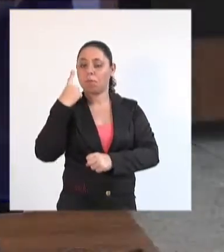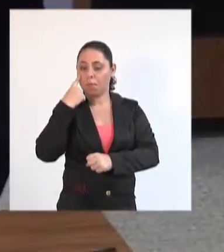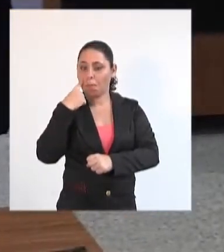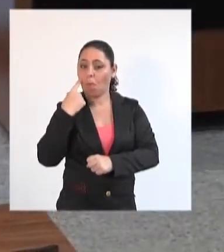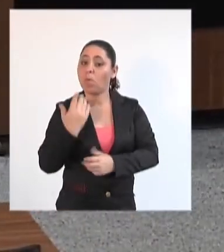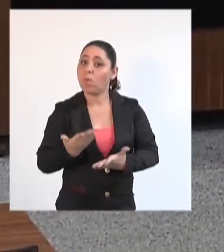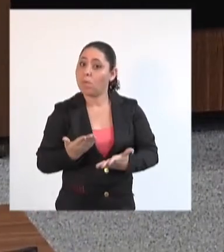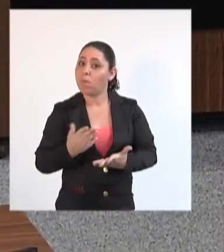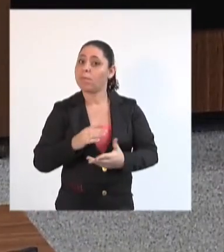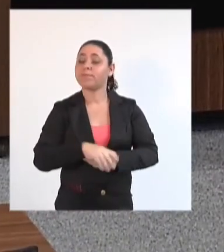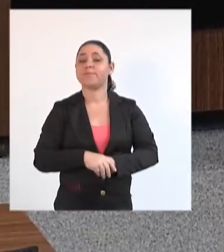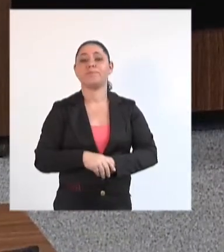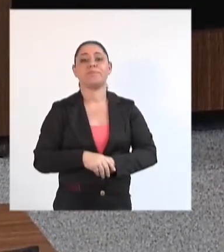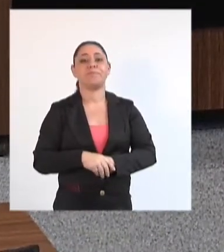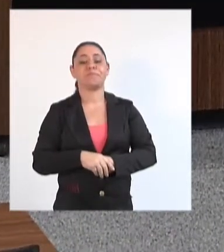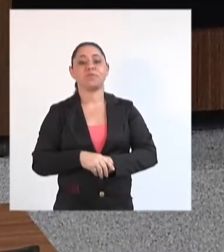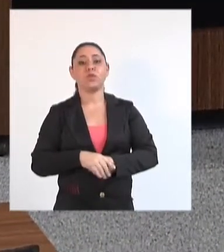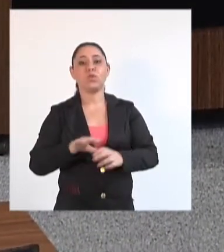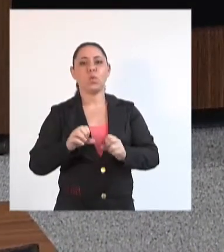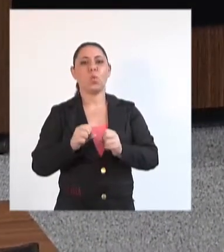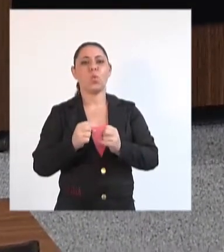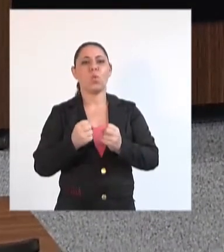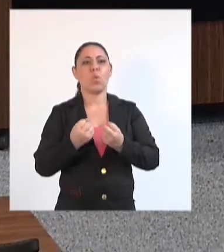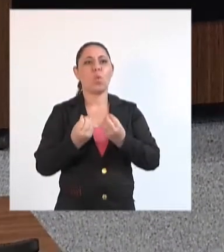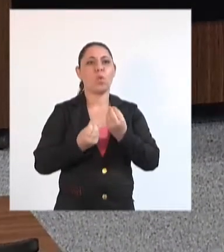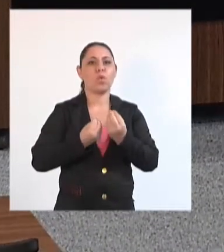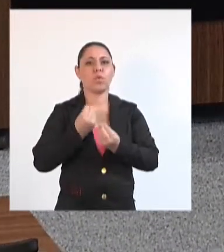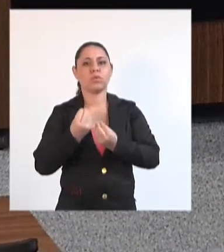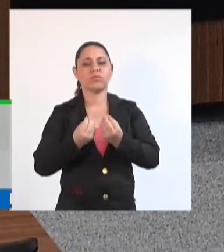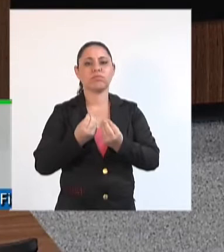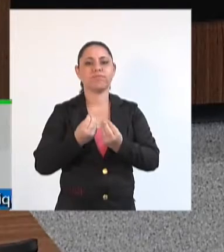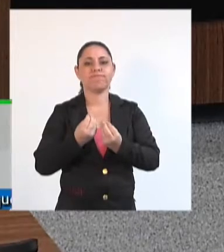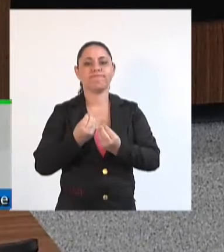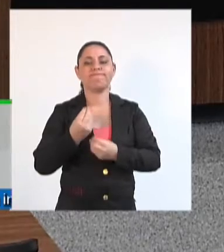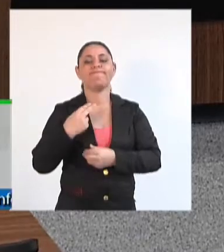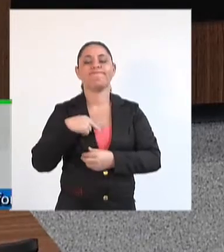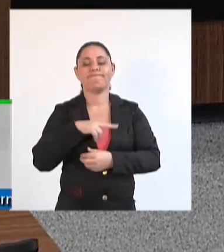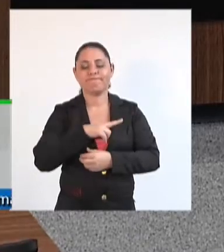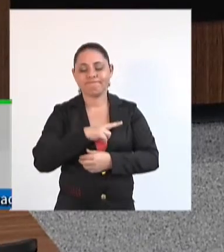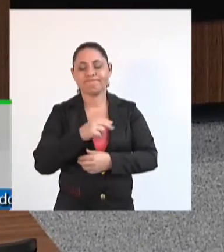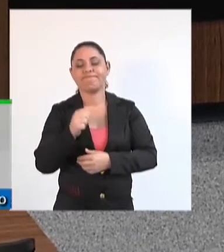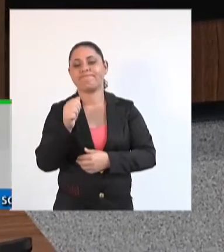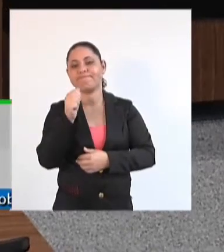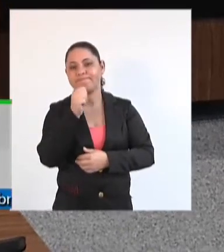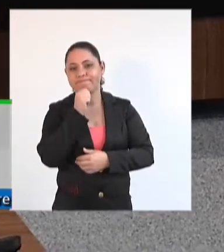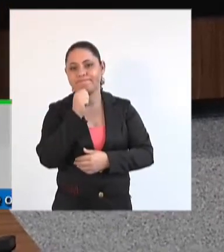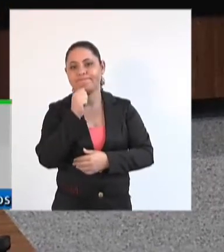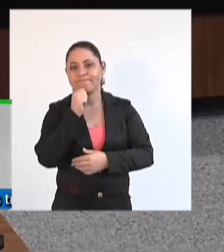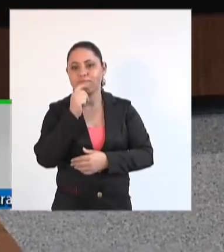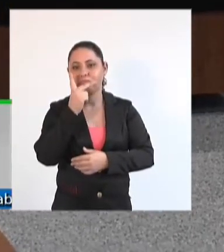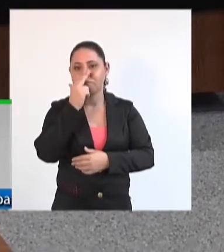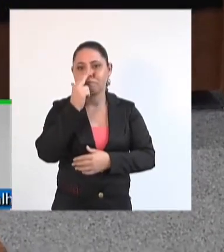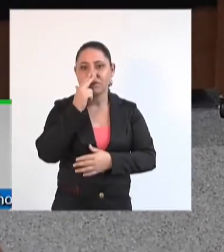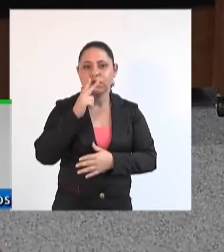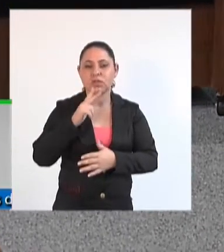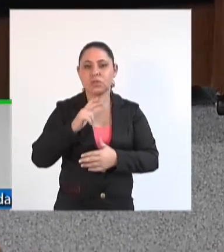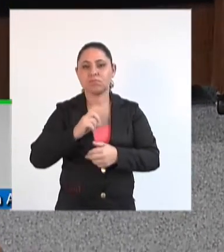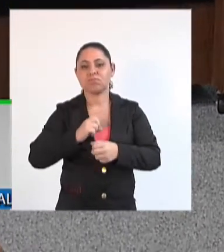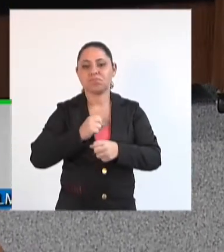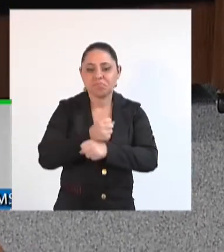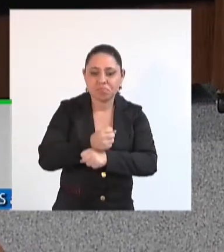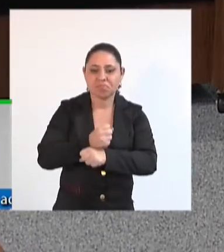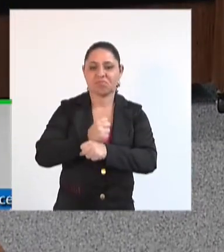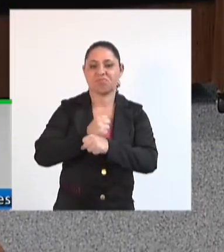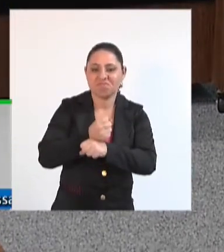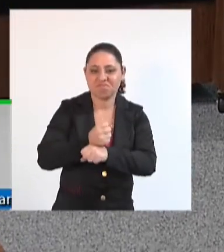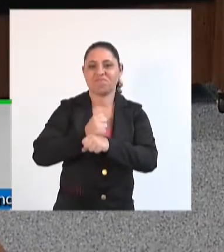só, o quanto a gente ainda está... patinando em algumas coisas,